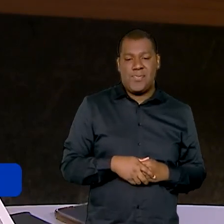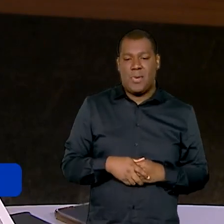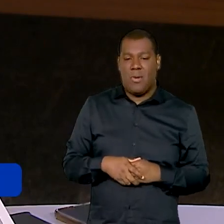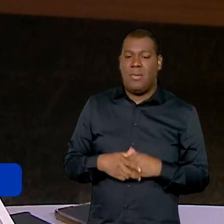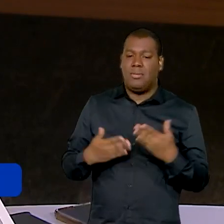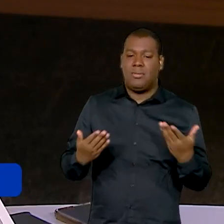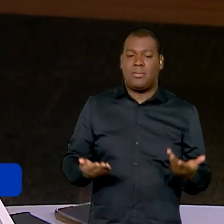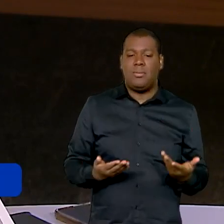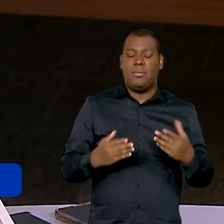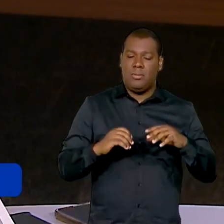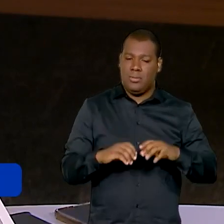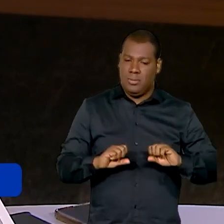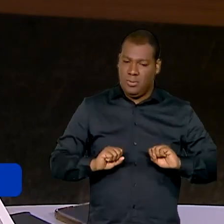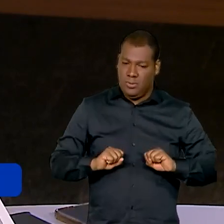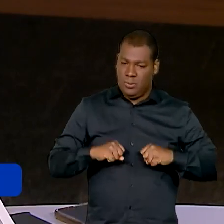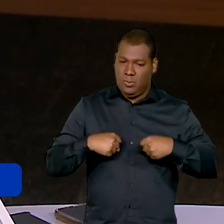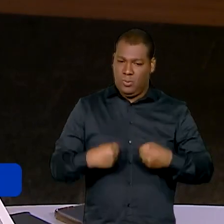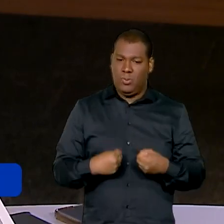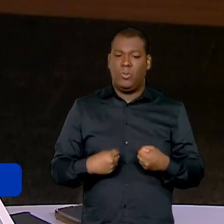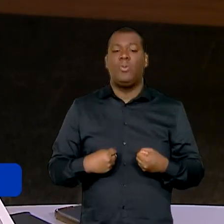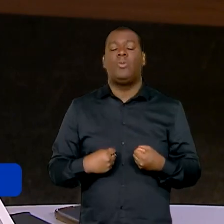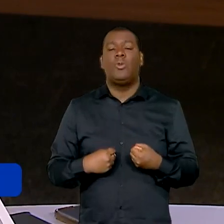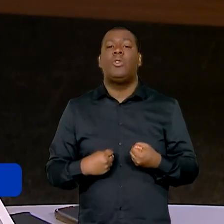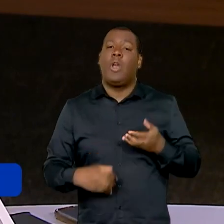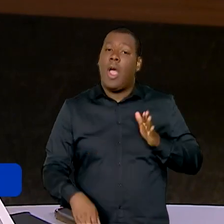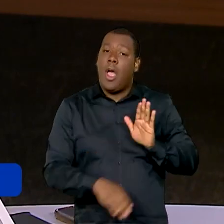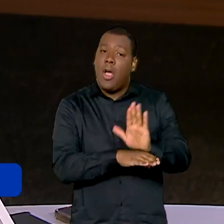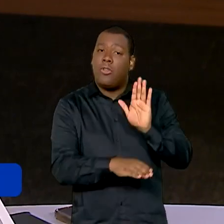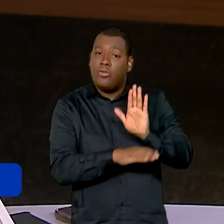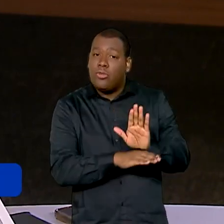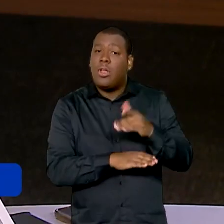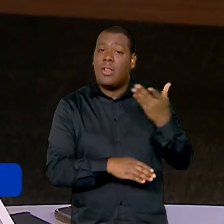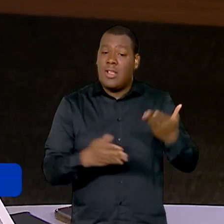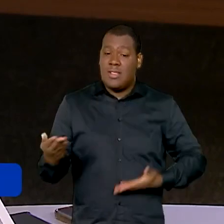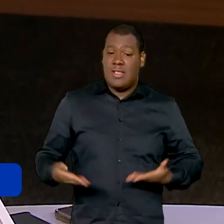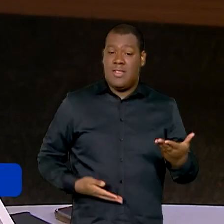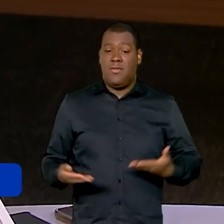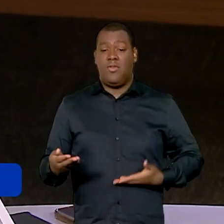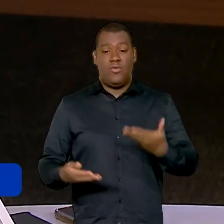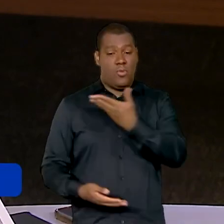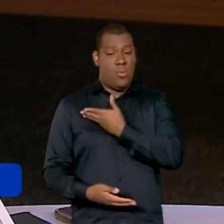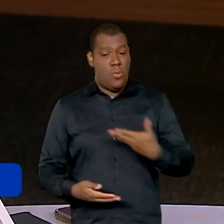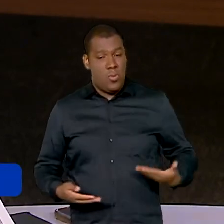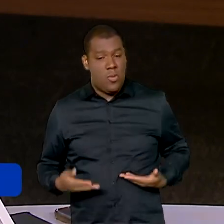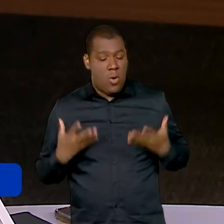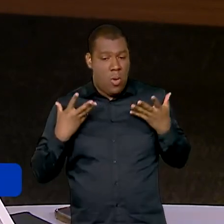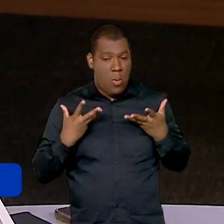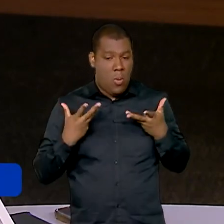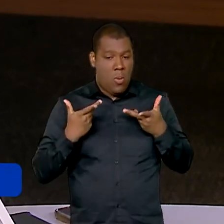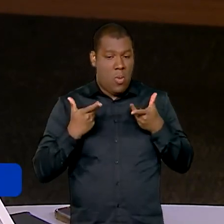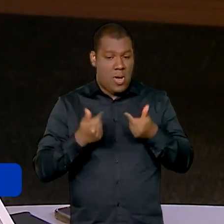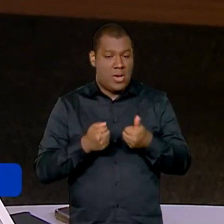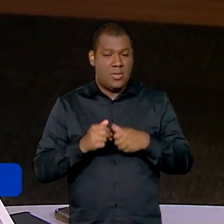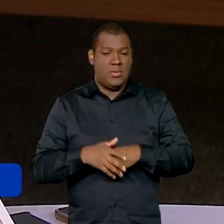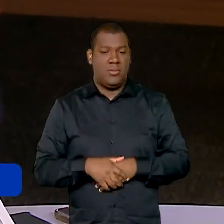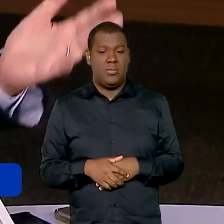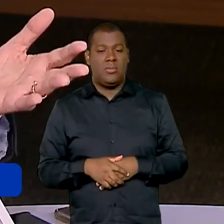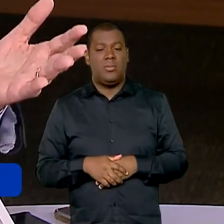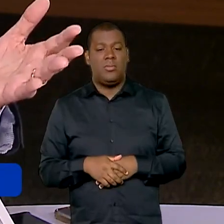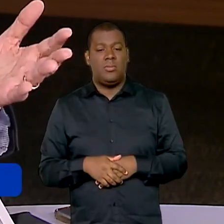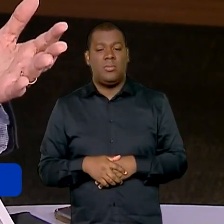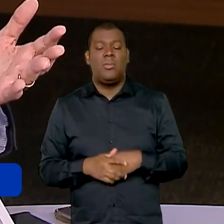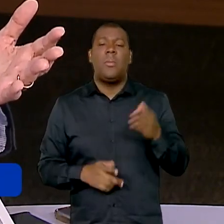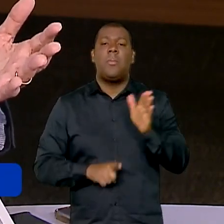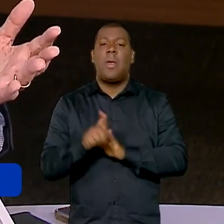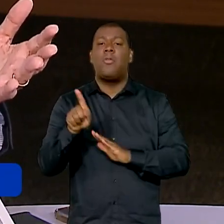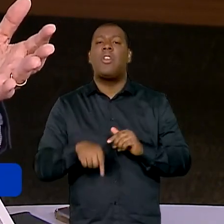melhorar a qualidade, é evidente que você tem que ficar mais atento para os usuários. Então, alguém que se responde, qual é a sua